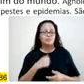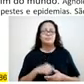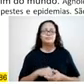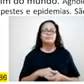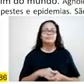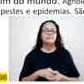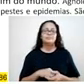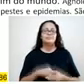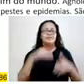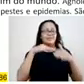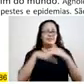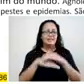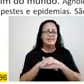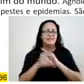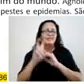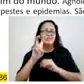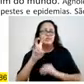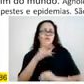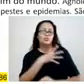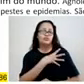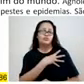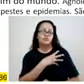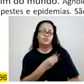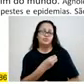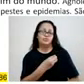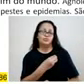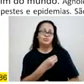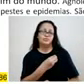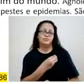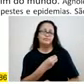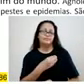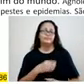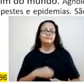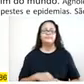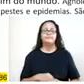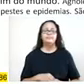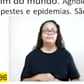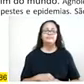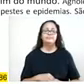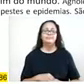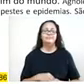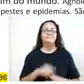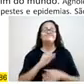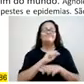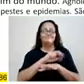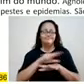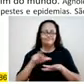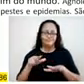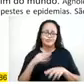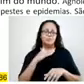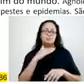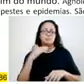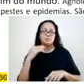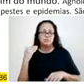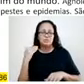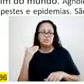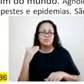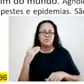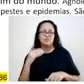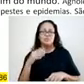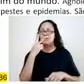Gordo, enterrei meus 5 filhos com minhas próprias mãos. Tantos morreram que todos achavam que era o fim do